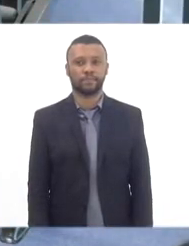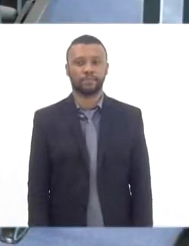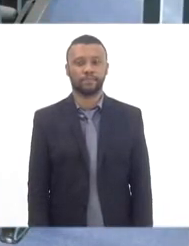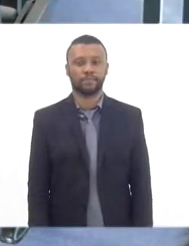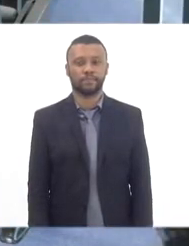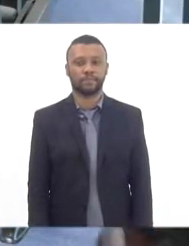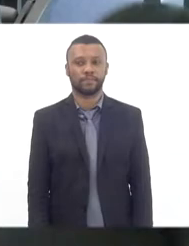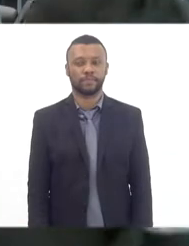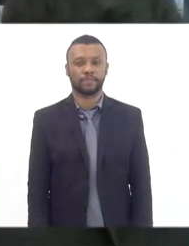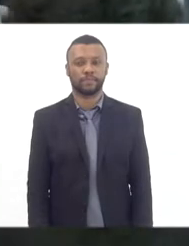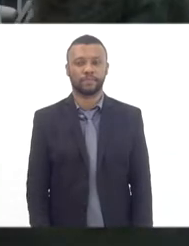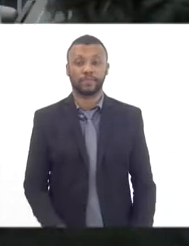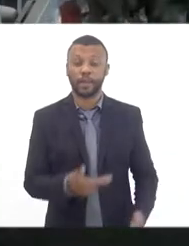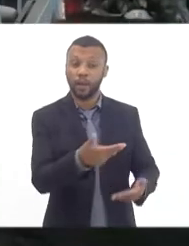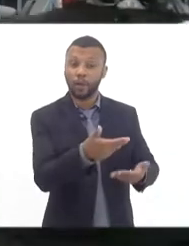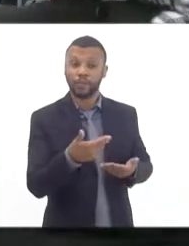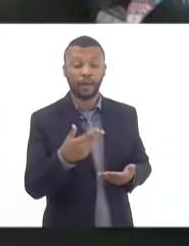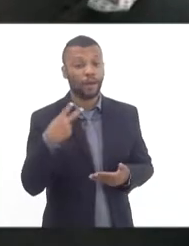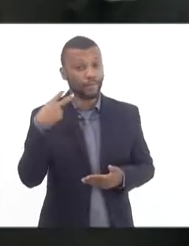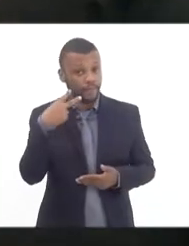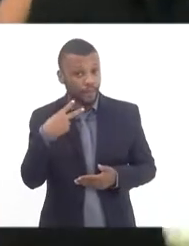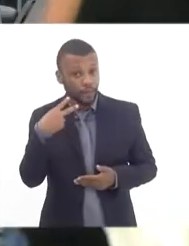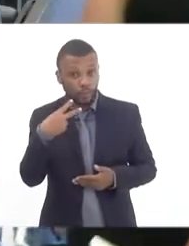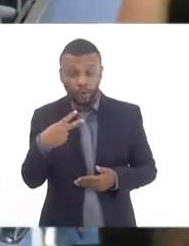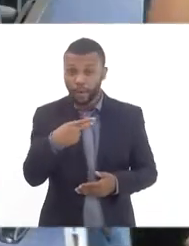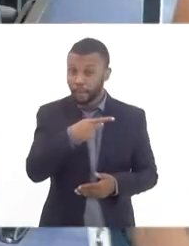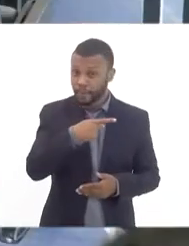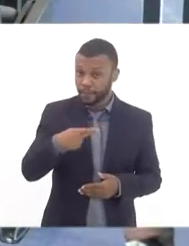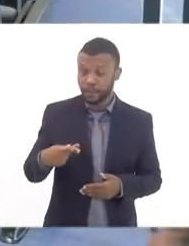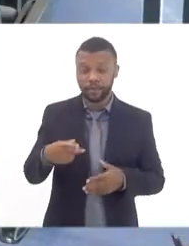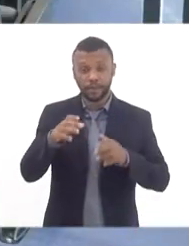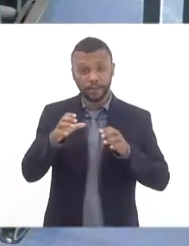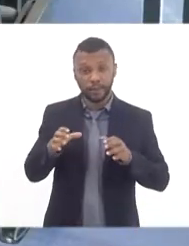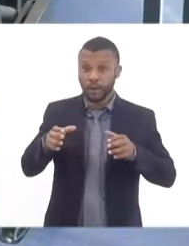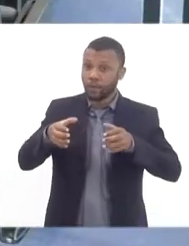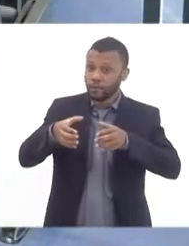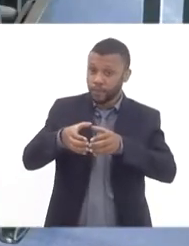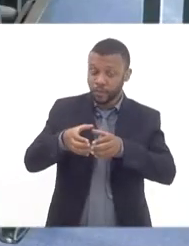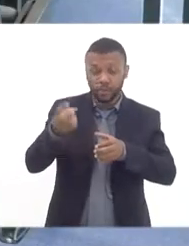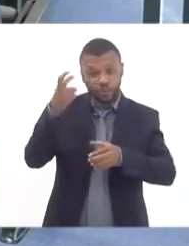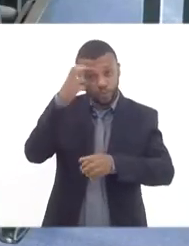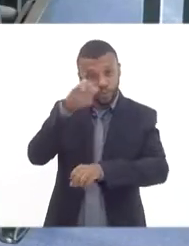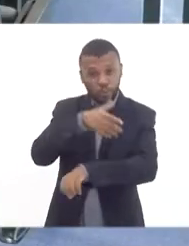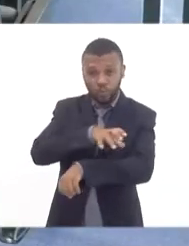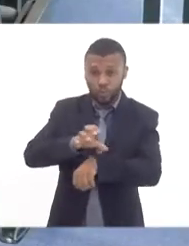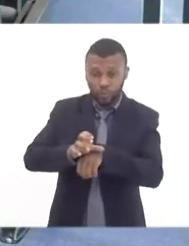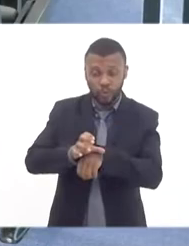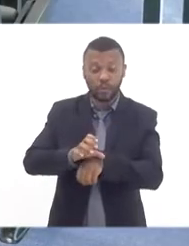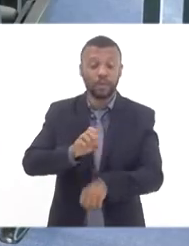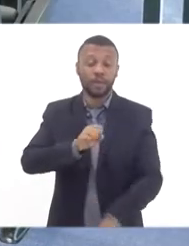O vereador e presidente da Comissão de Cultura da cidade de São Gonçalo, Romário Regis.